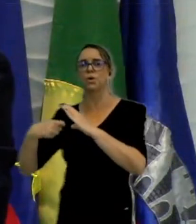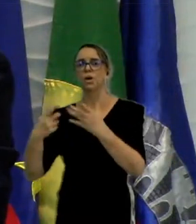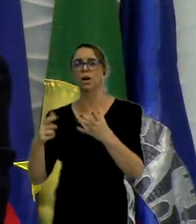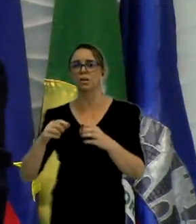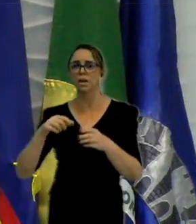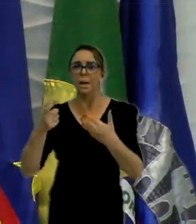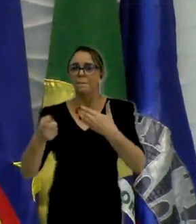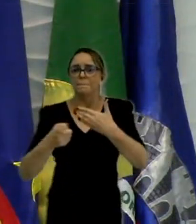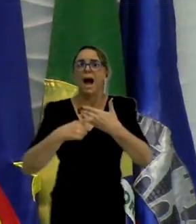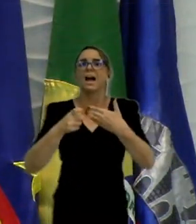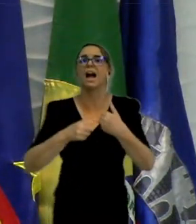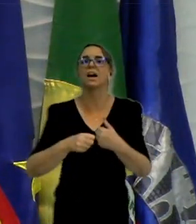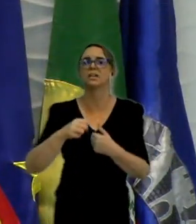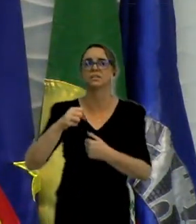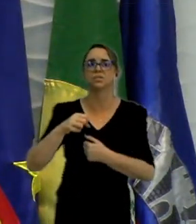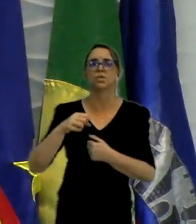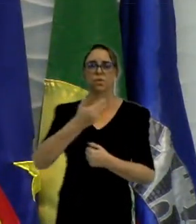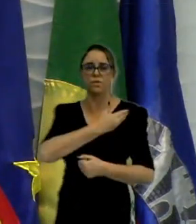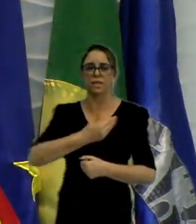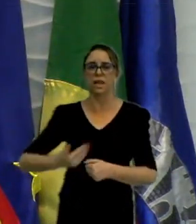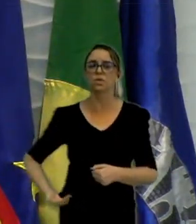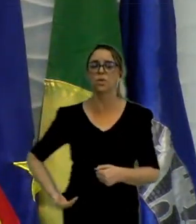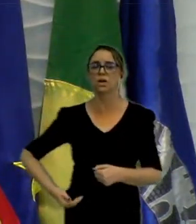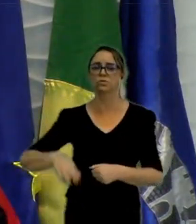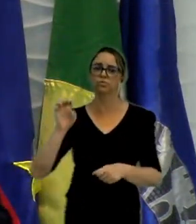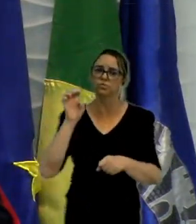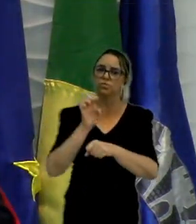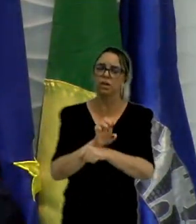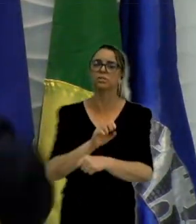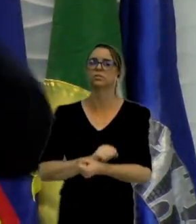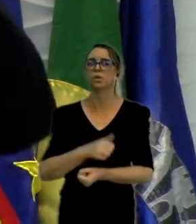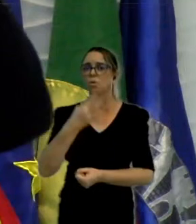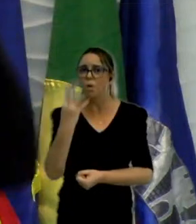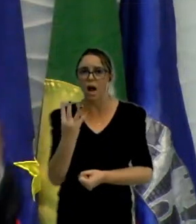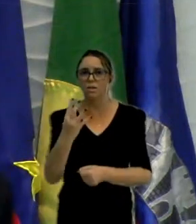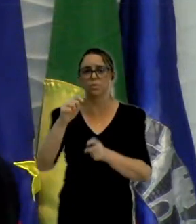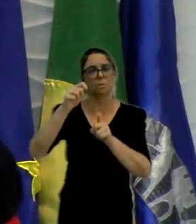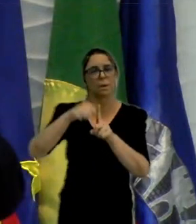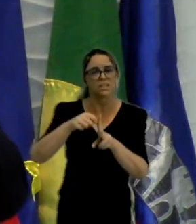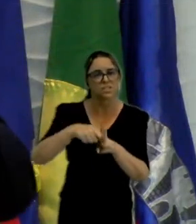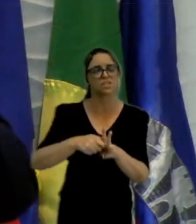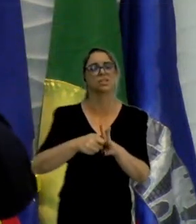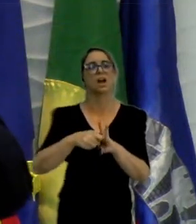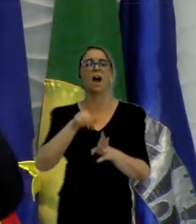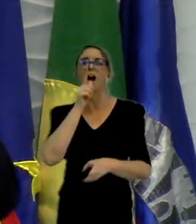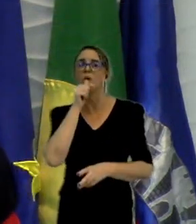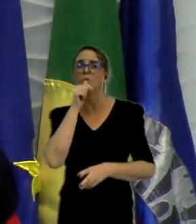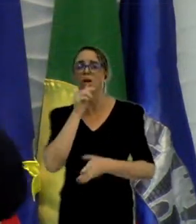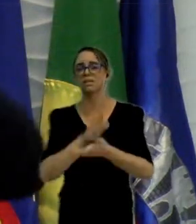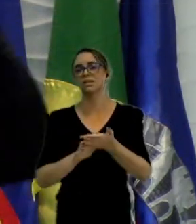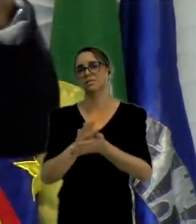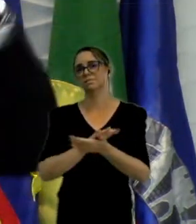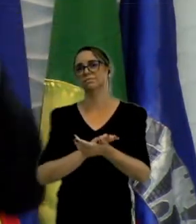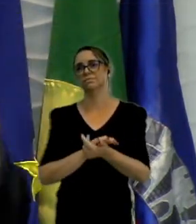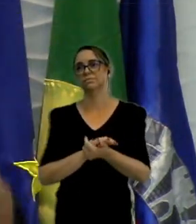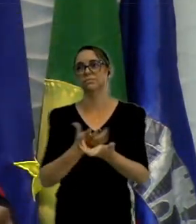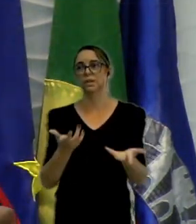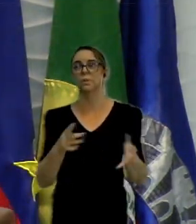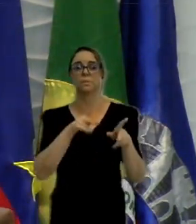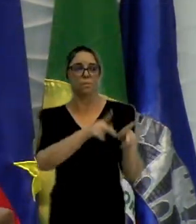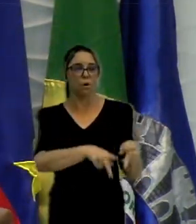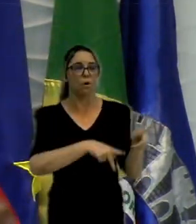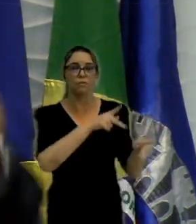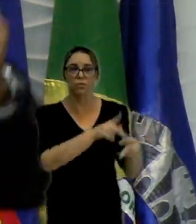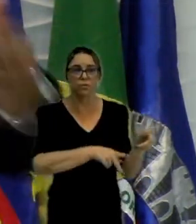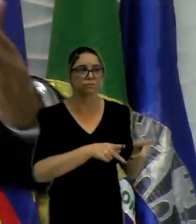do estado? Porque é 4 meses sem água. Agora você veja, aí fica o povo da zona rural desamparado. Por